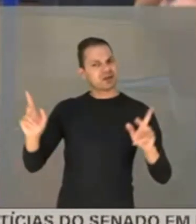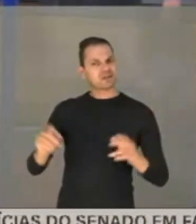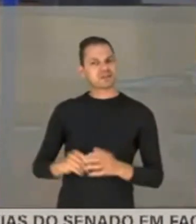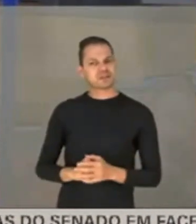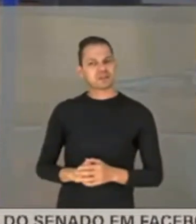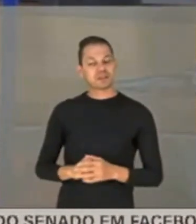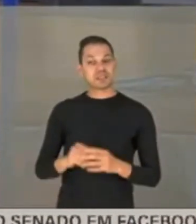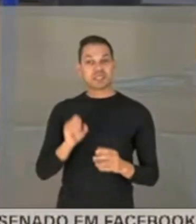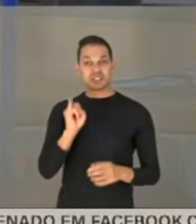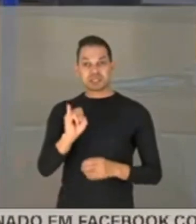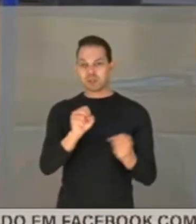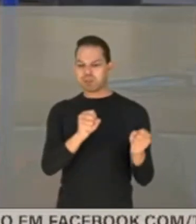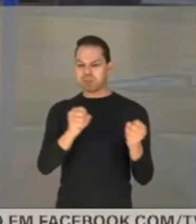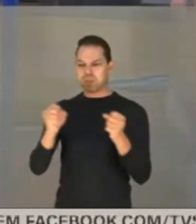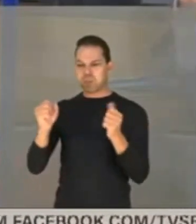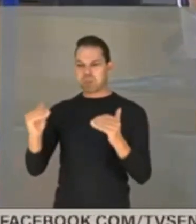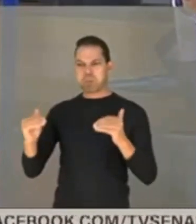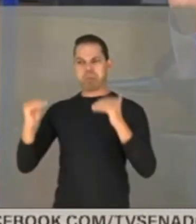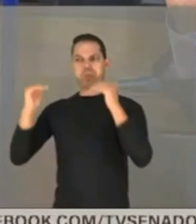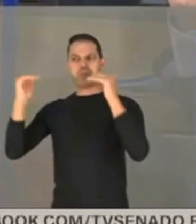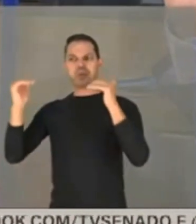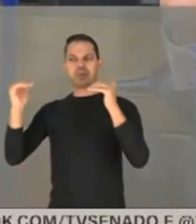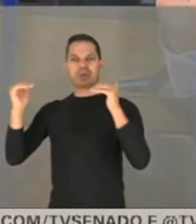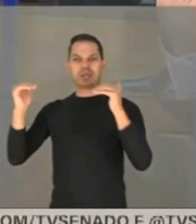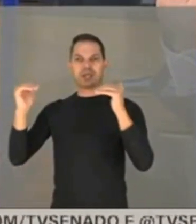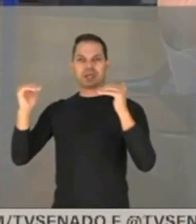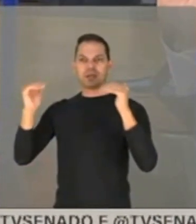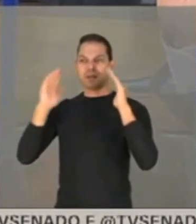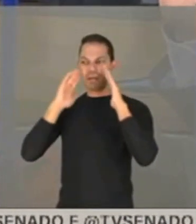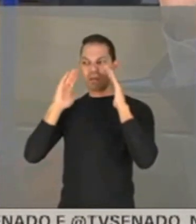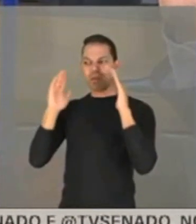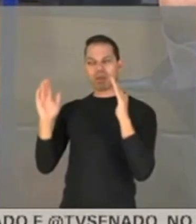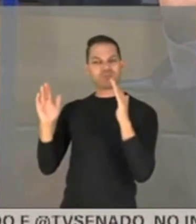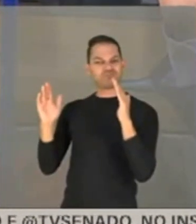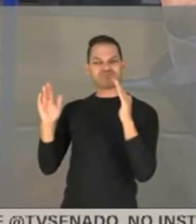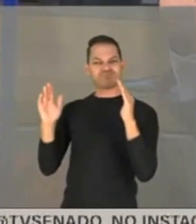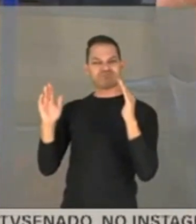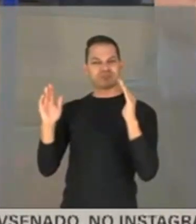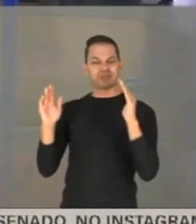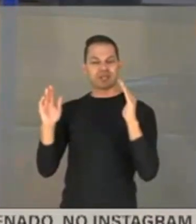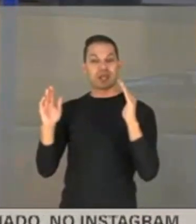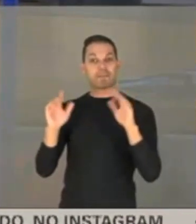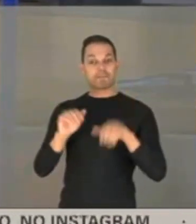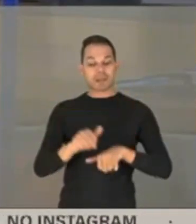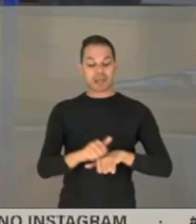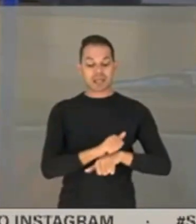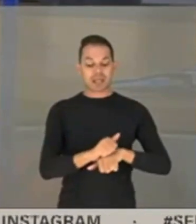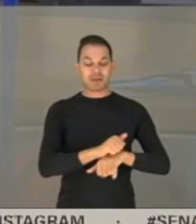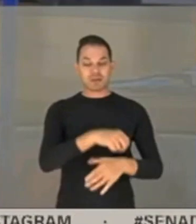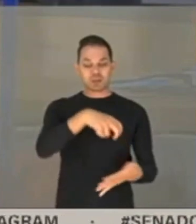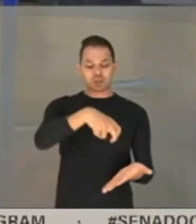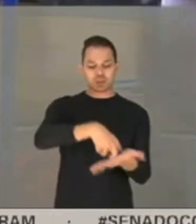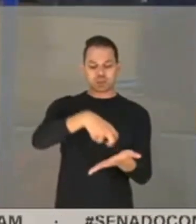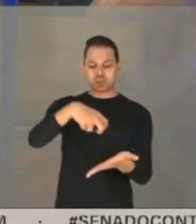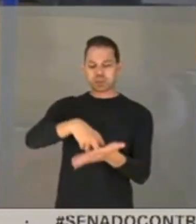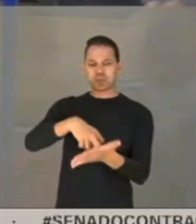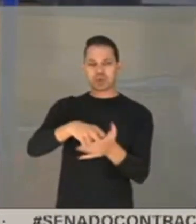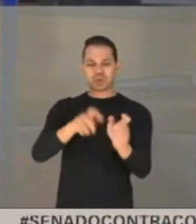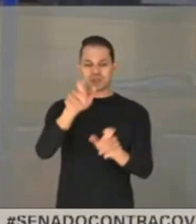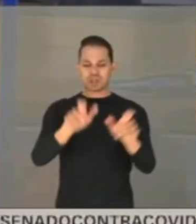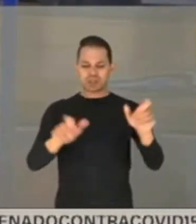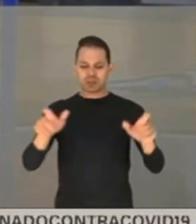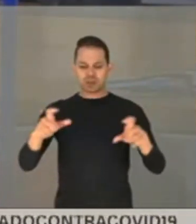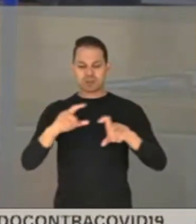Quando tem poderosos envolvidos, aí já não se fala mais comigo, mas a Lava Jato puniu empresários e